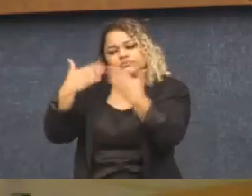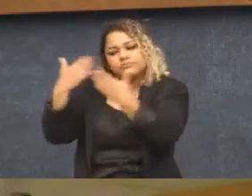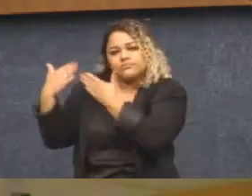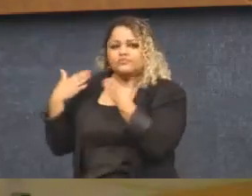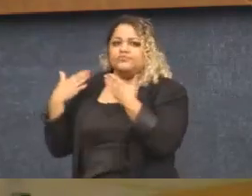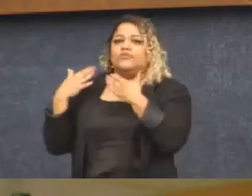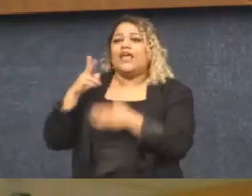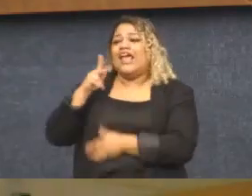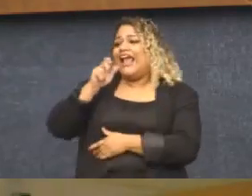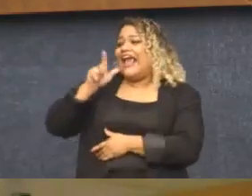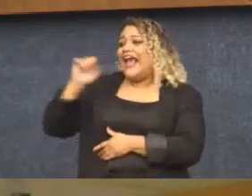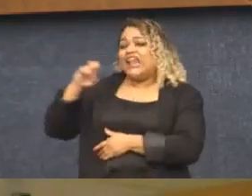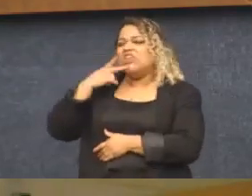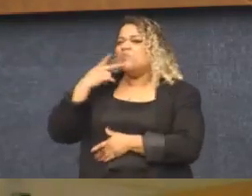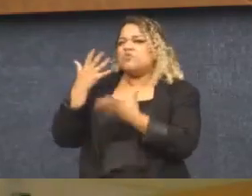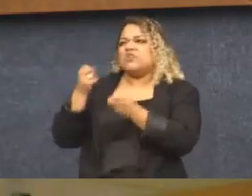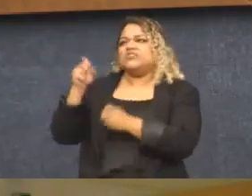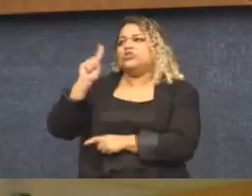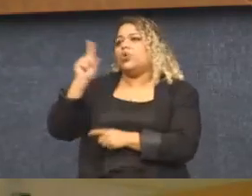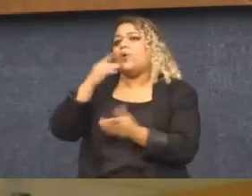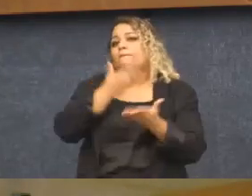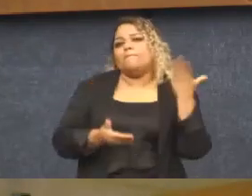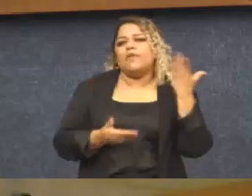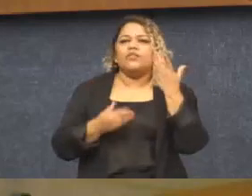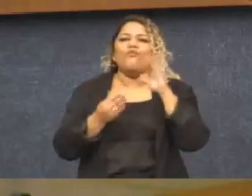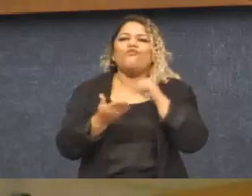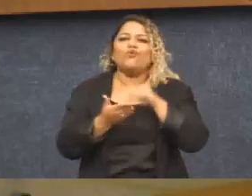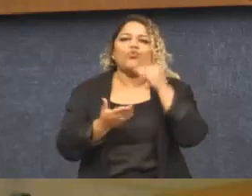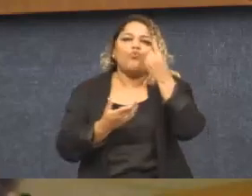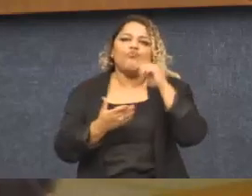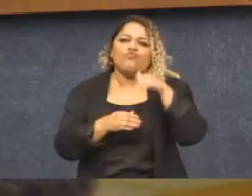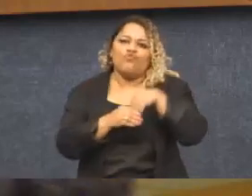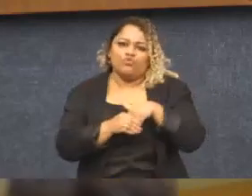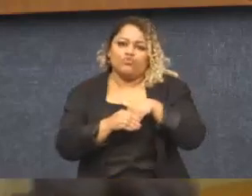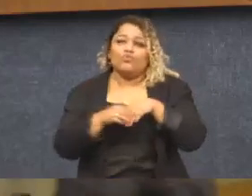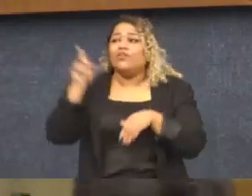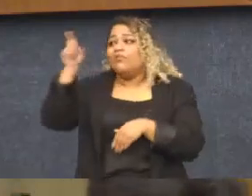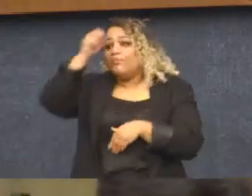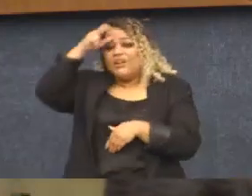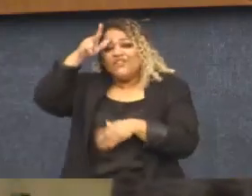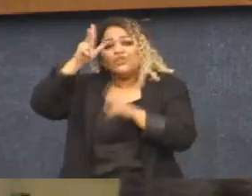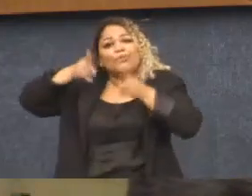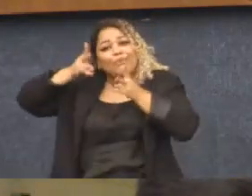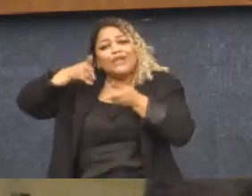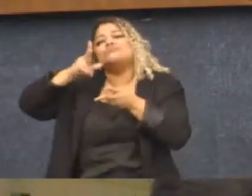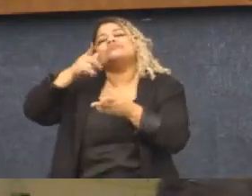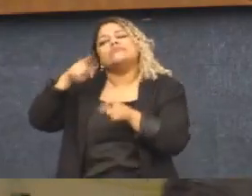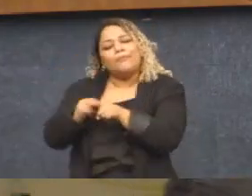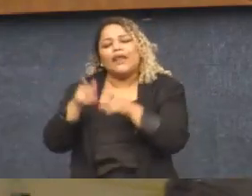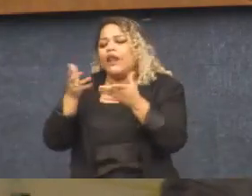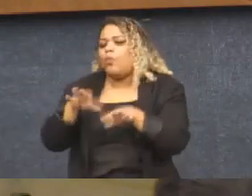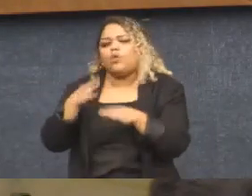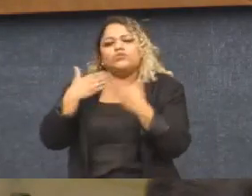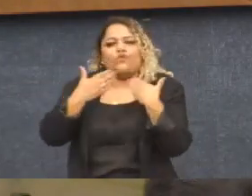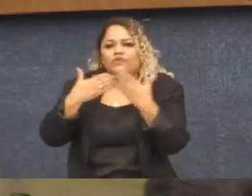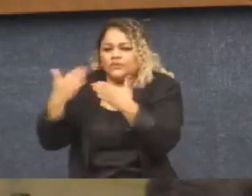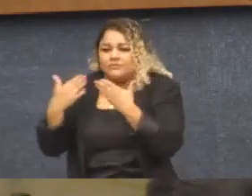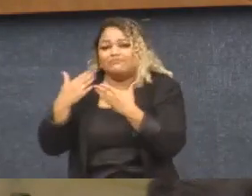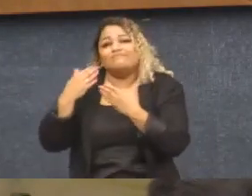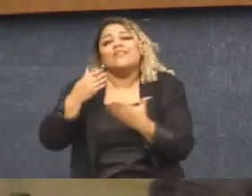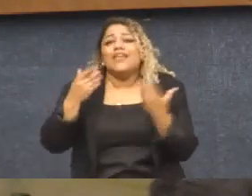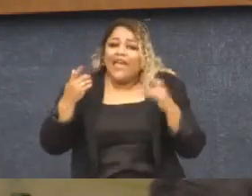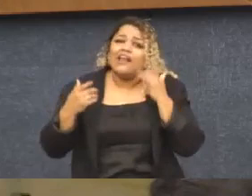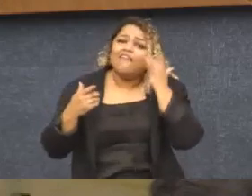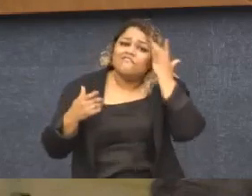recusou, perdeu por um voto. E essa prefeitura se recusou a dialogar de novo. Era um problema que estava de facílima solução. E aí, para